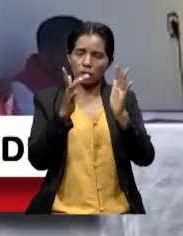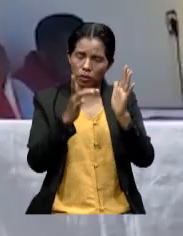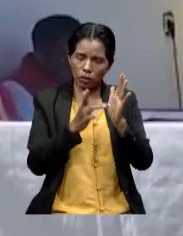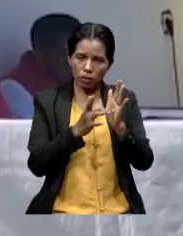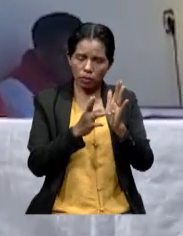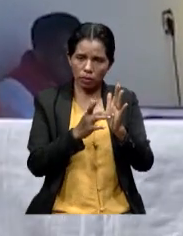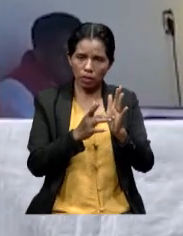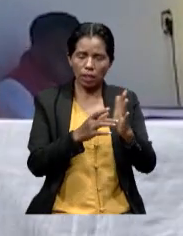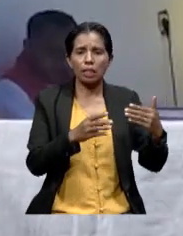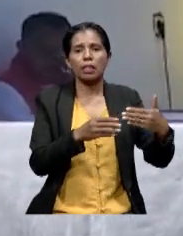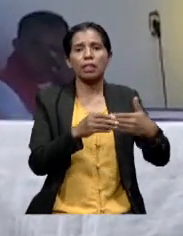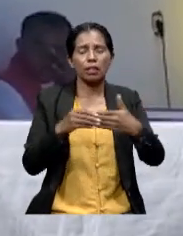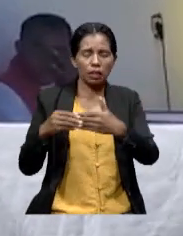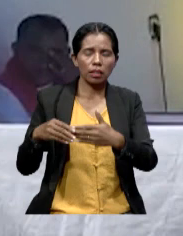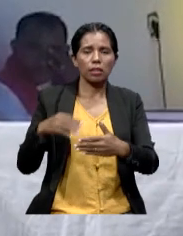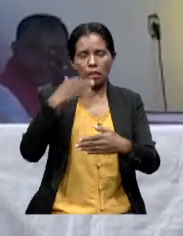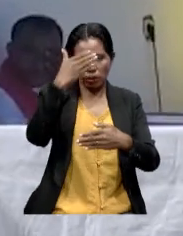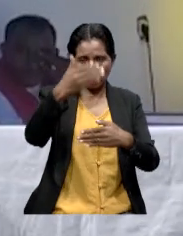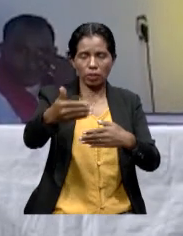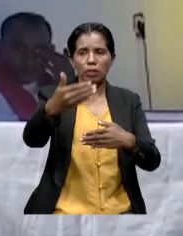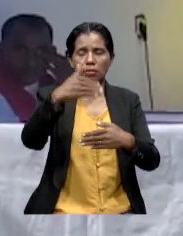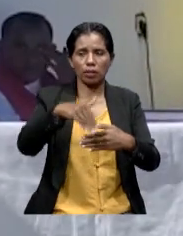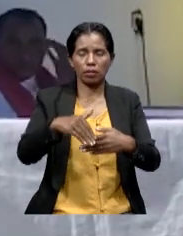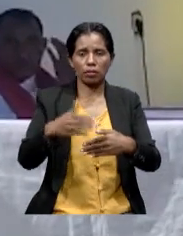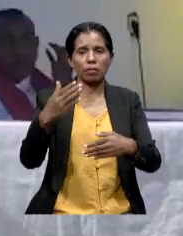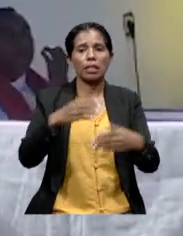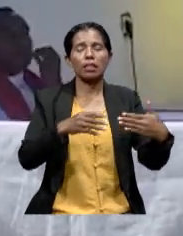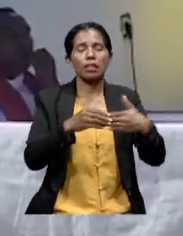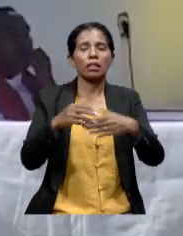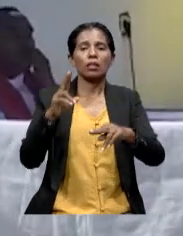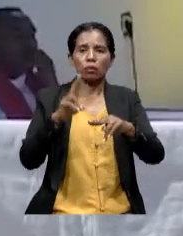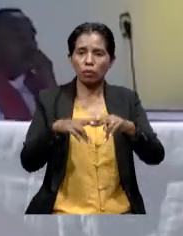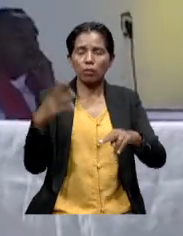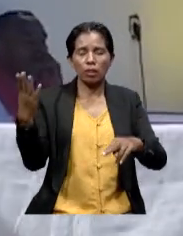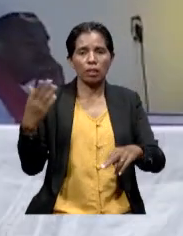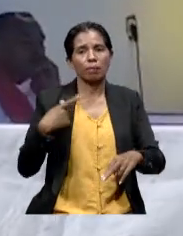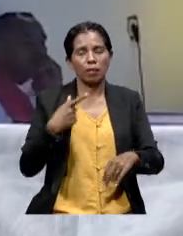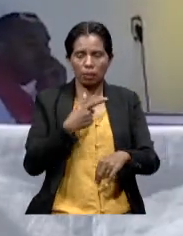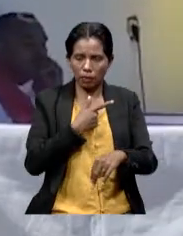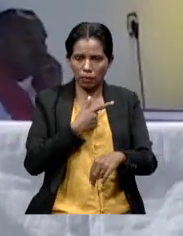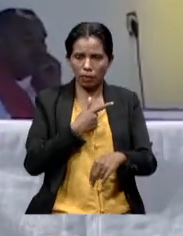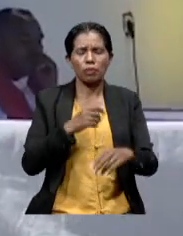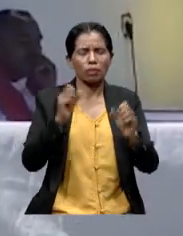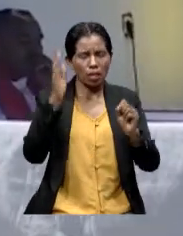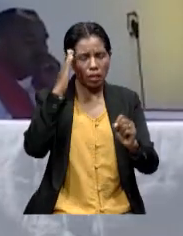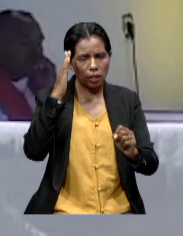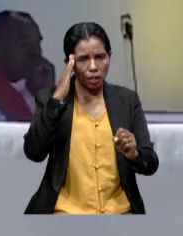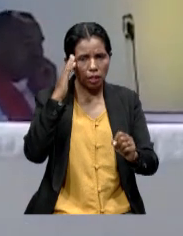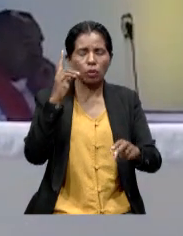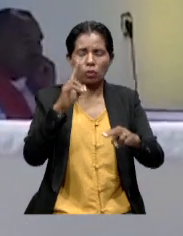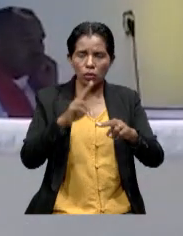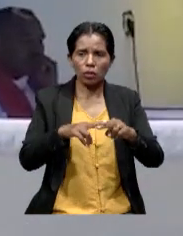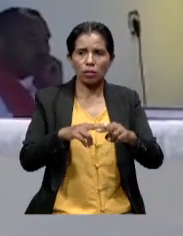Seimai, Liu-Liu, Sernabe Turia Parlamento, a tu Hatene Duni, Tura na bar,